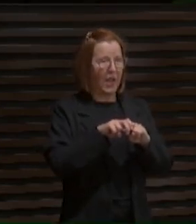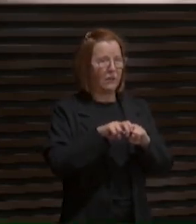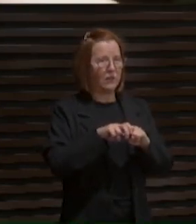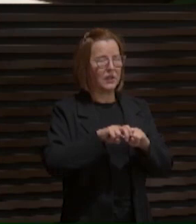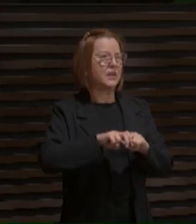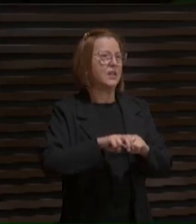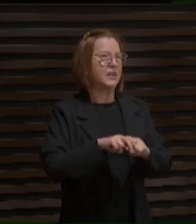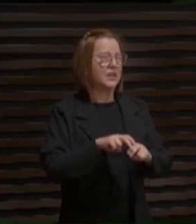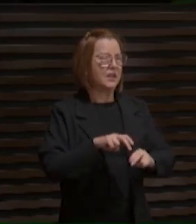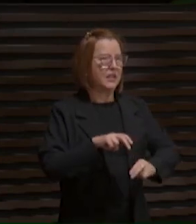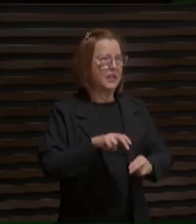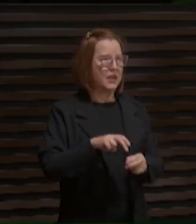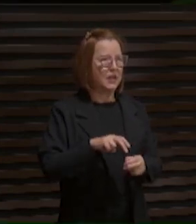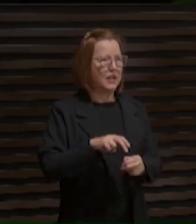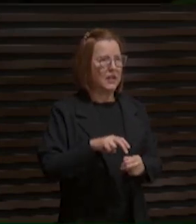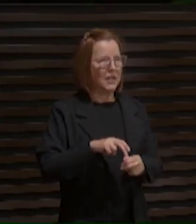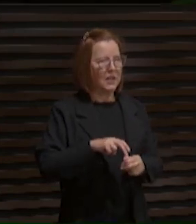punição de Deus para mim.